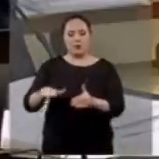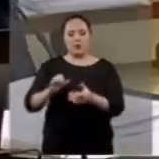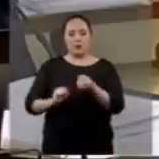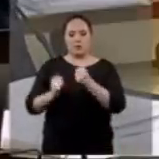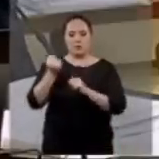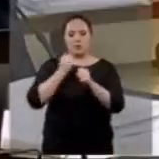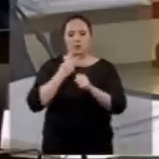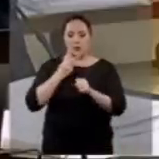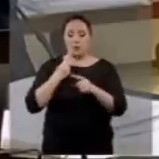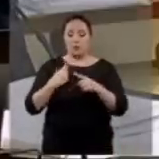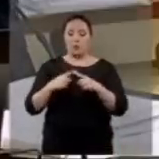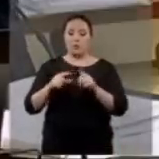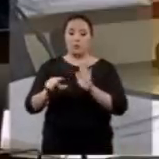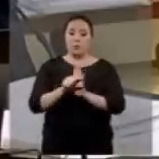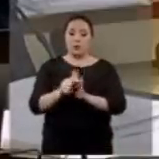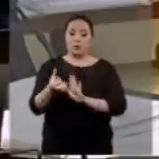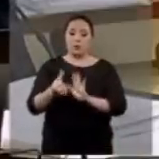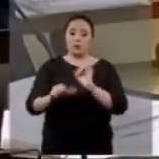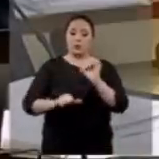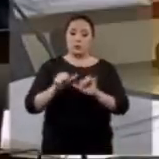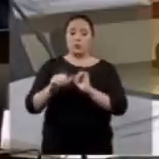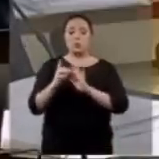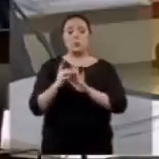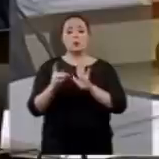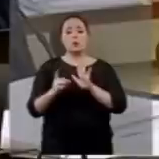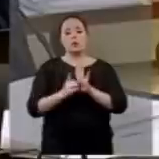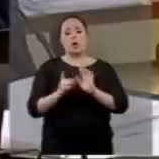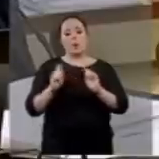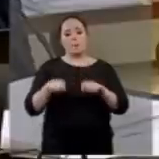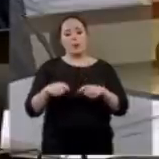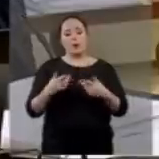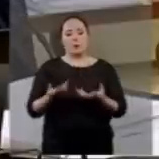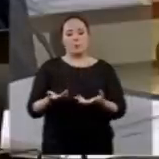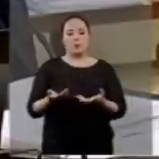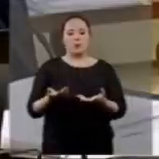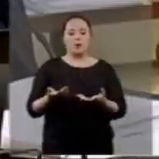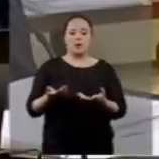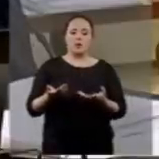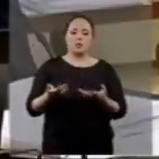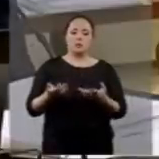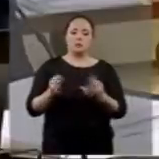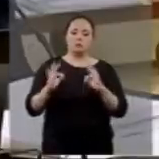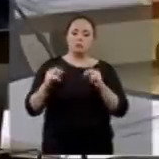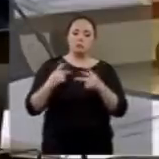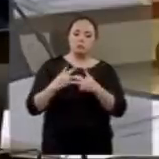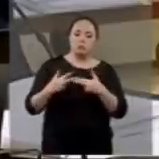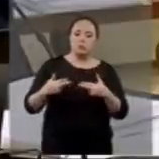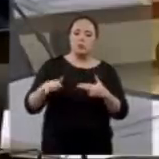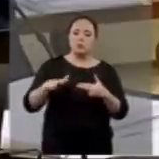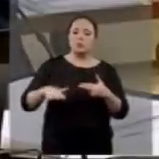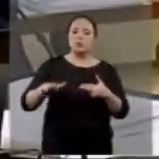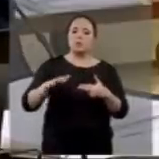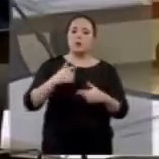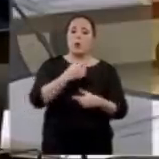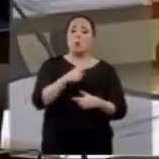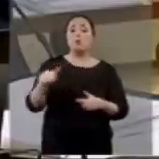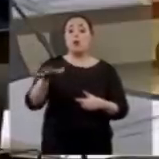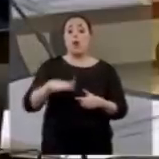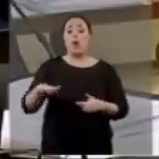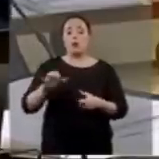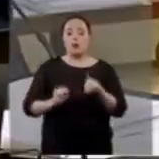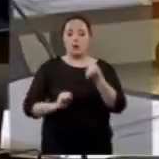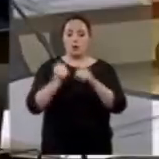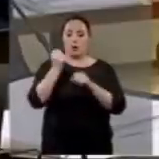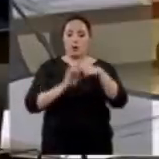6º dessa lei que alterou o decreto, ele permite a extensão de tudo quanto aqui está disposto para outros setores. Então,